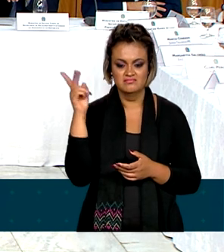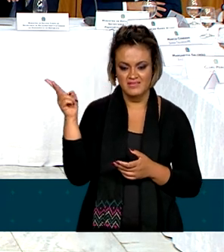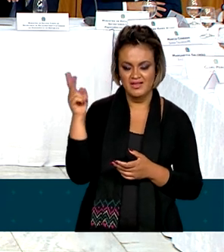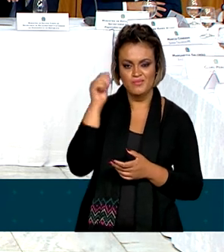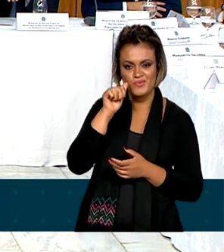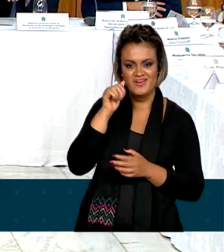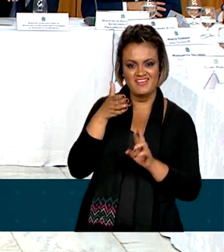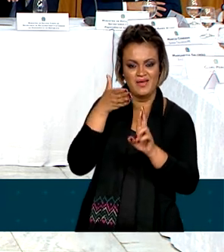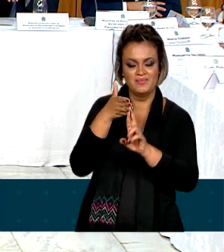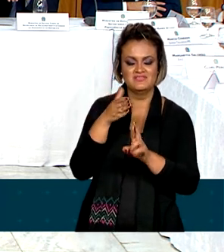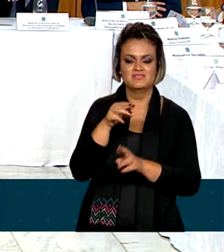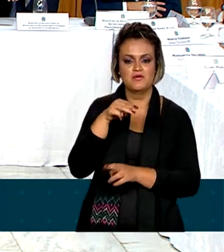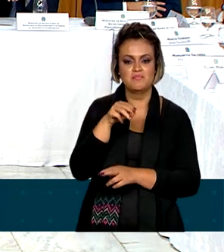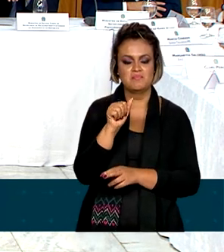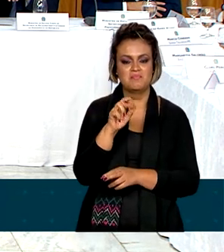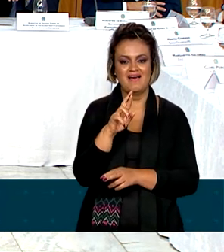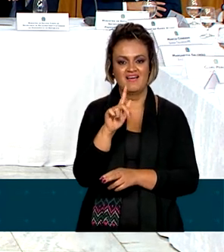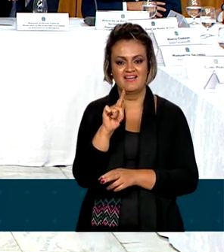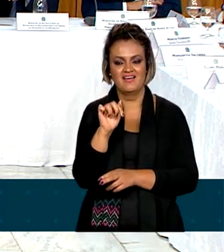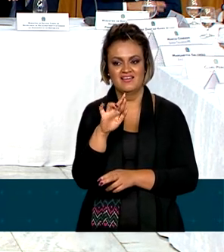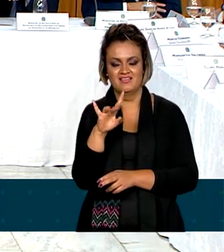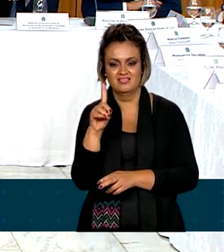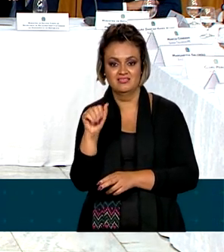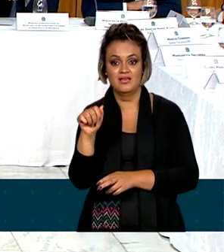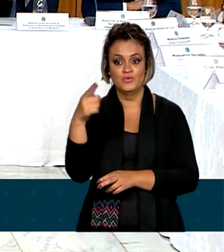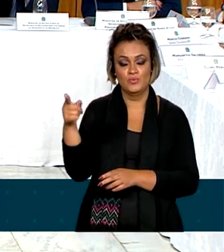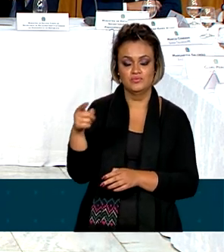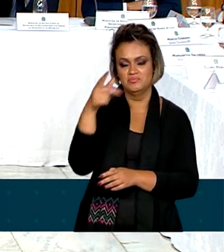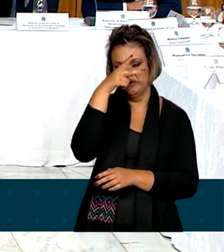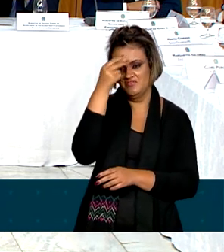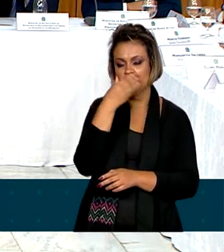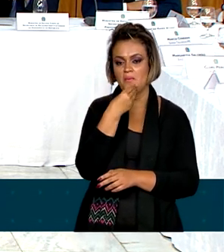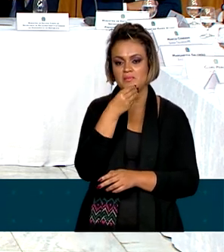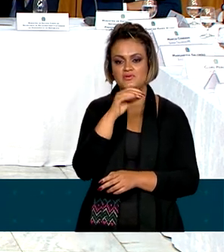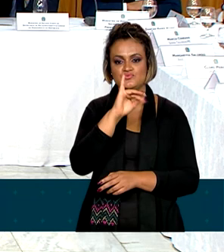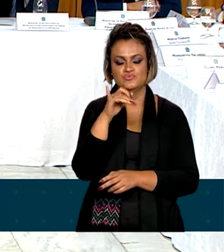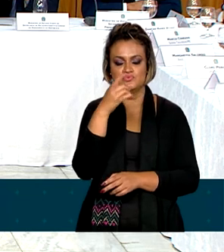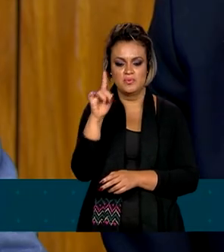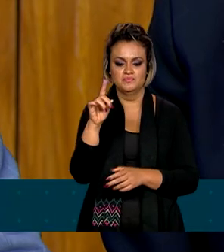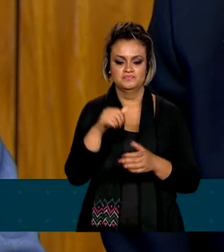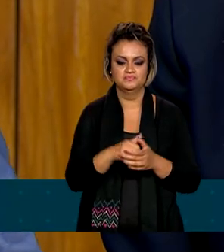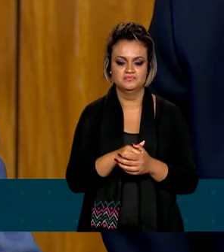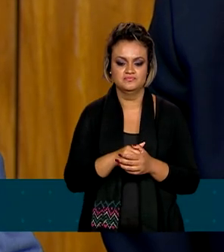Margarida Salomão e os prefeitos na pessoa do João Campos.